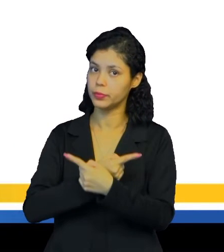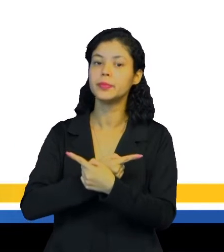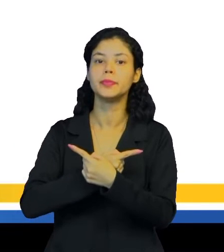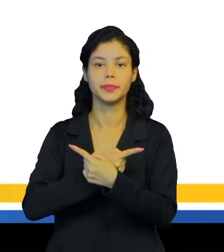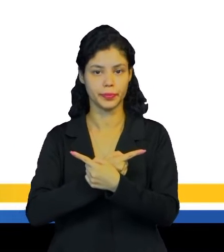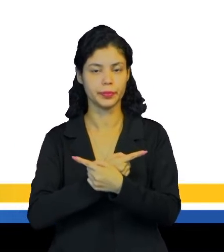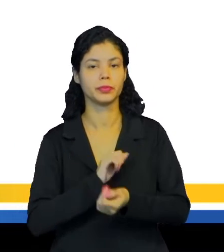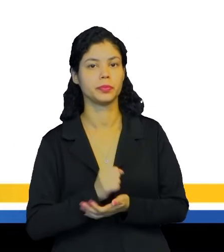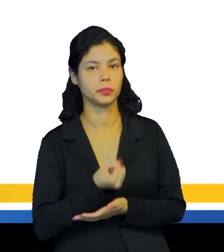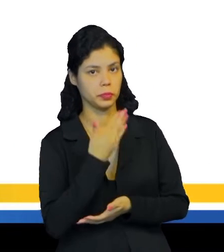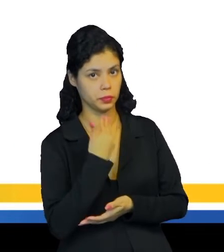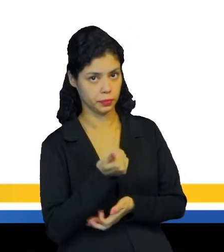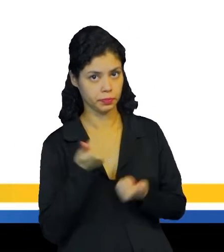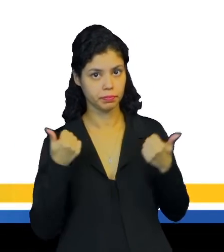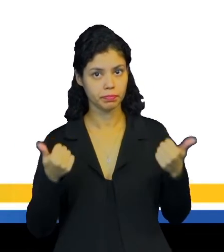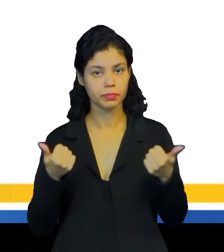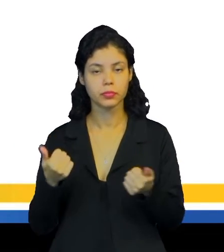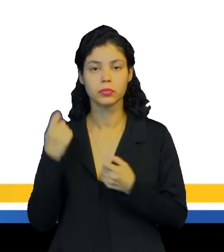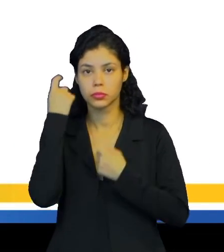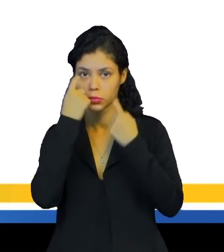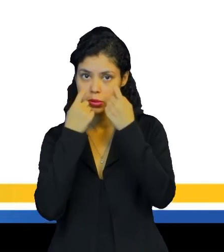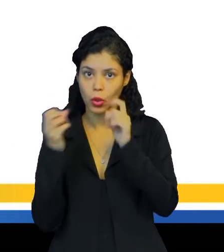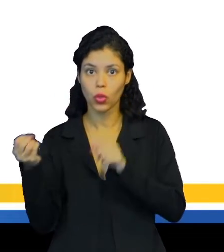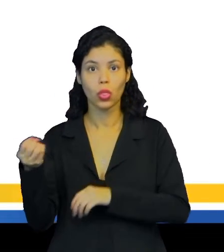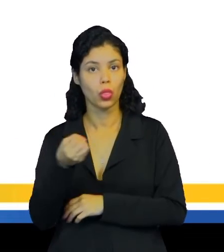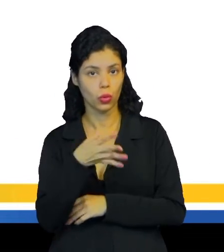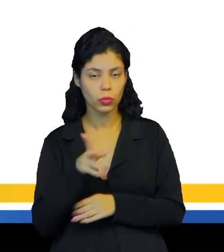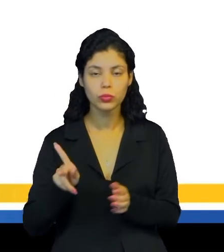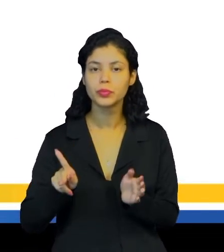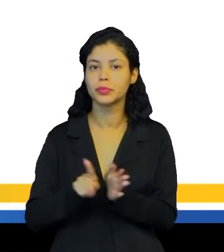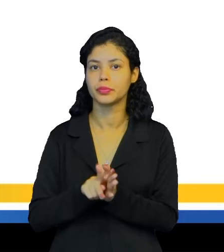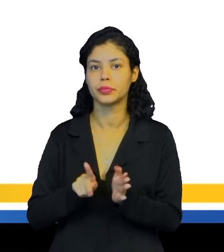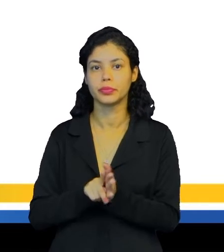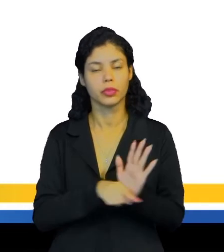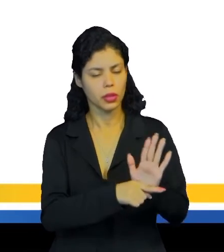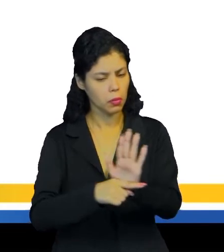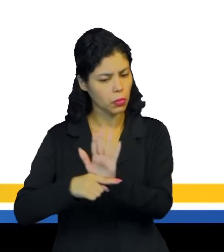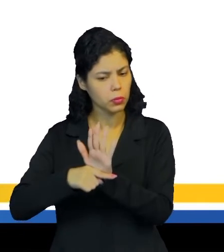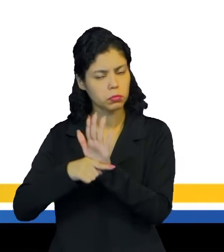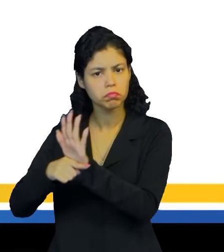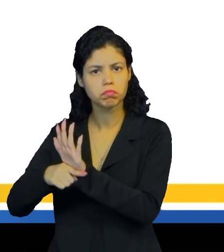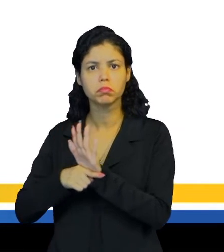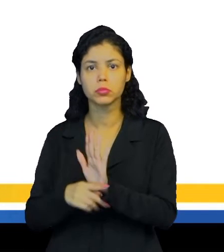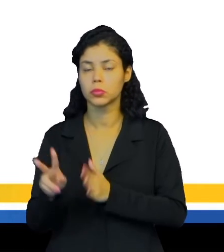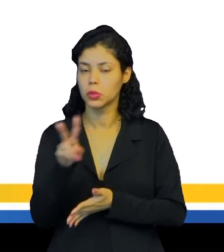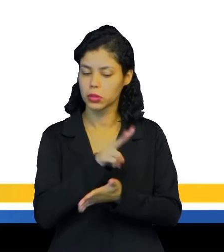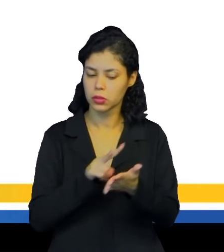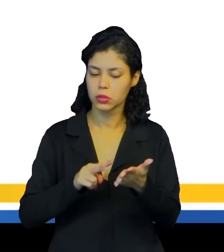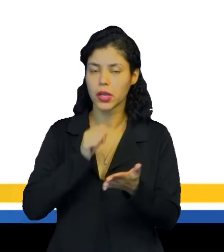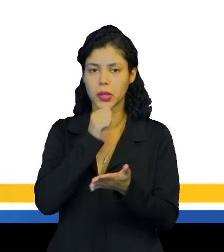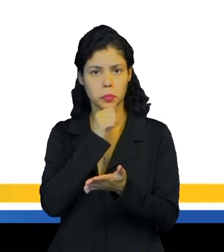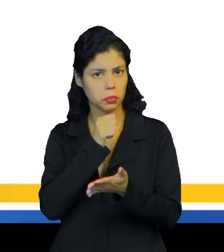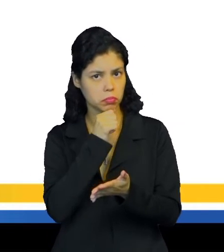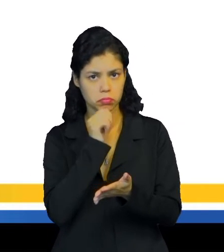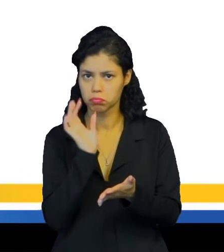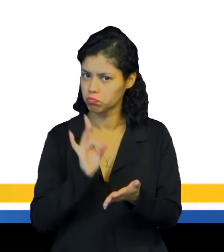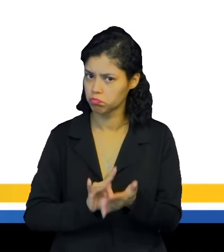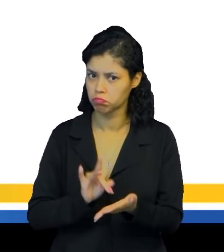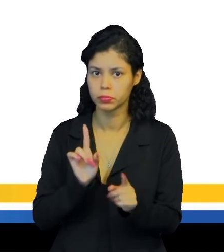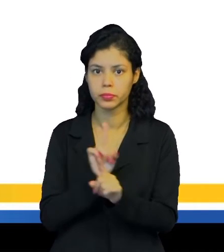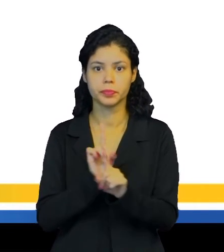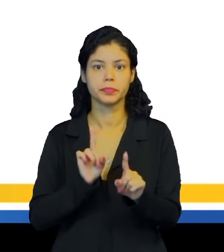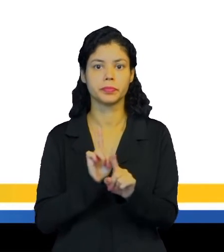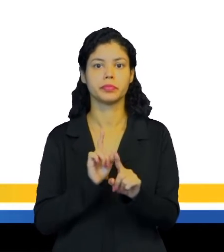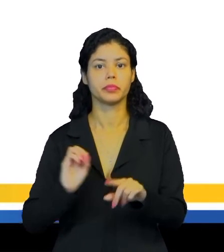naturalismo, tranquilo? O expressionismo inovou radicalmente o cenário apresentando uma leitura não realista,